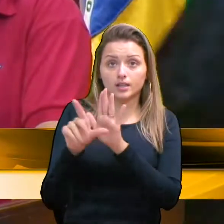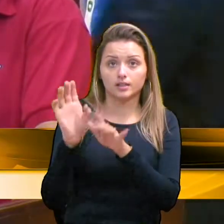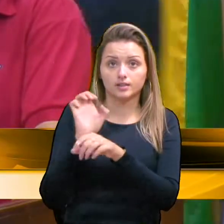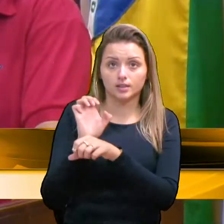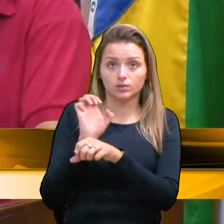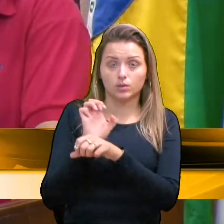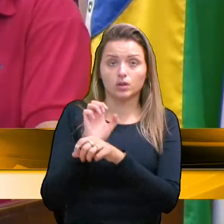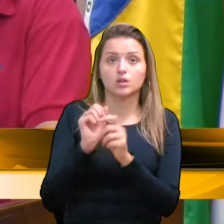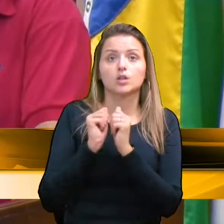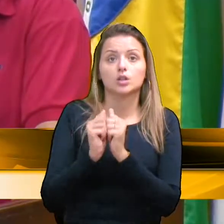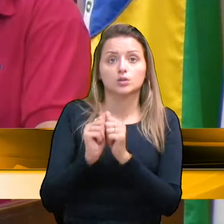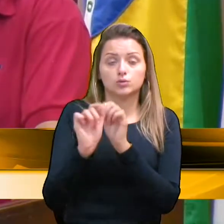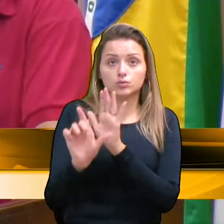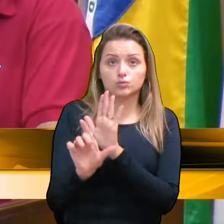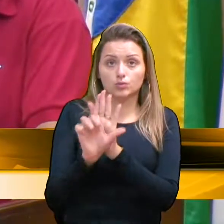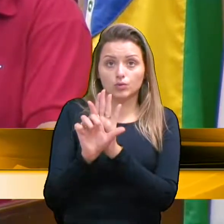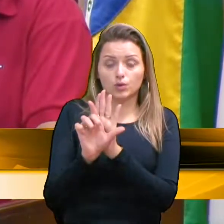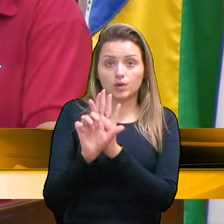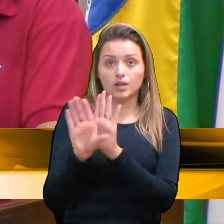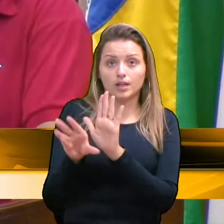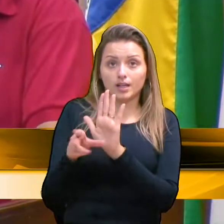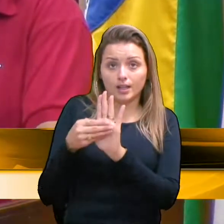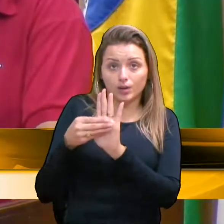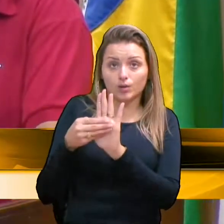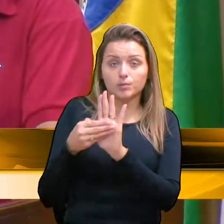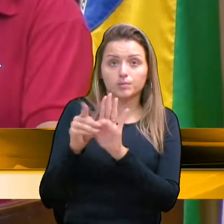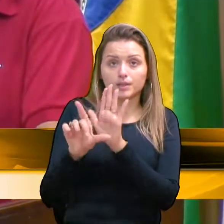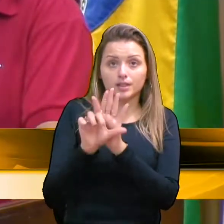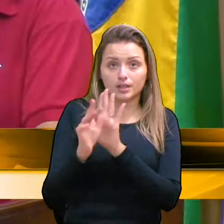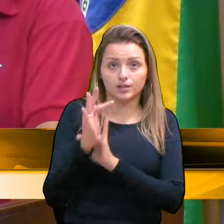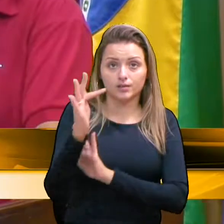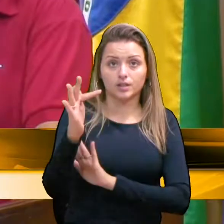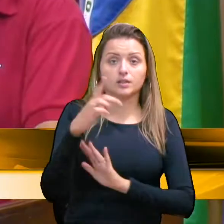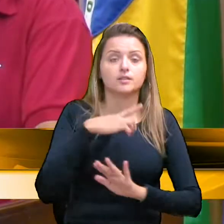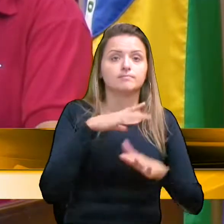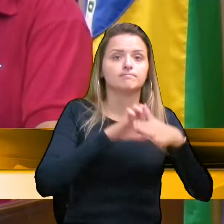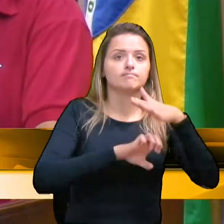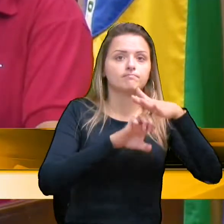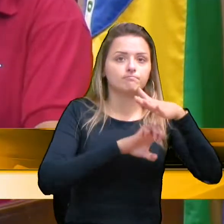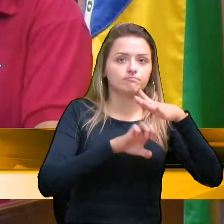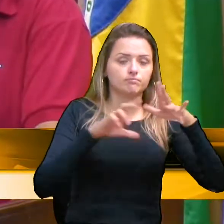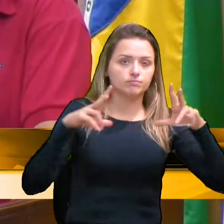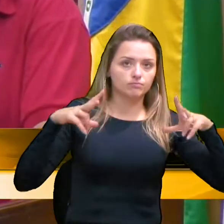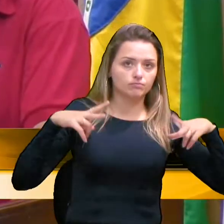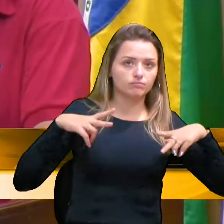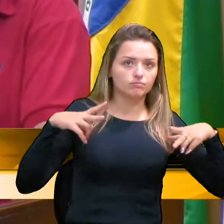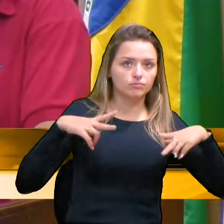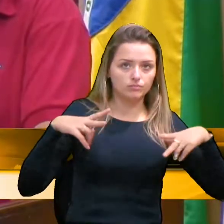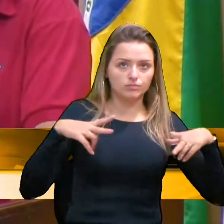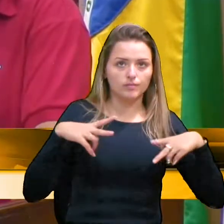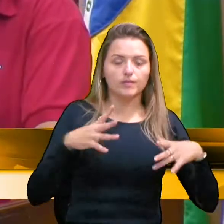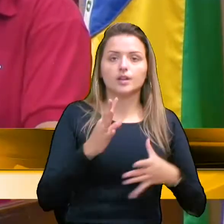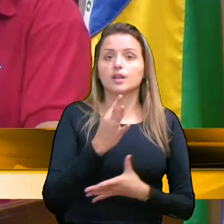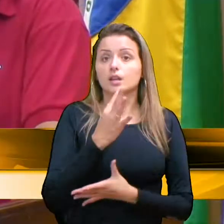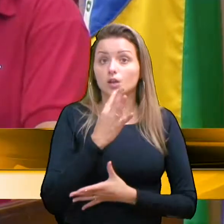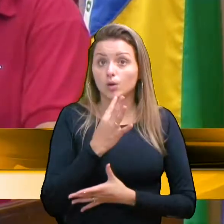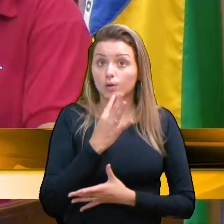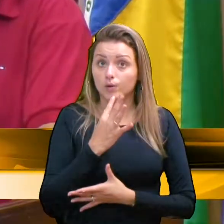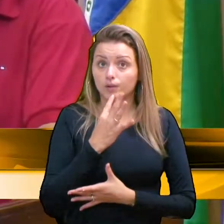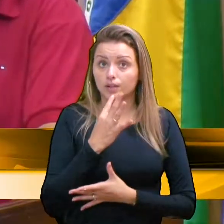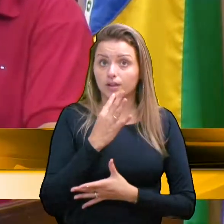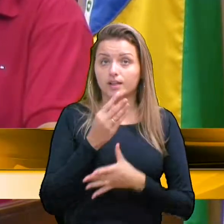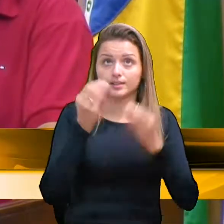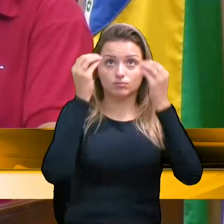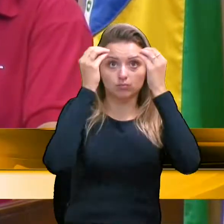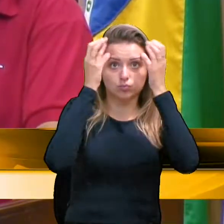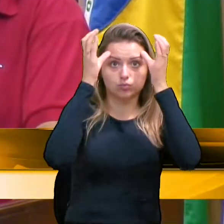através da lei de incentivo, que é uma lei federal. Então vai vir uma empresa privada, especialista nesse tipo de captação de recursos,